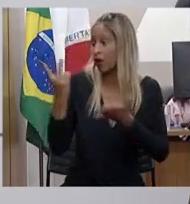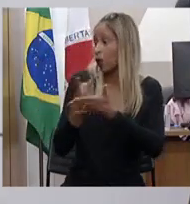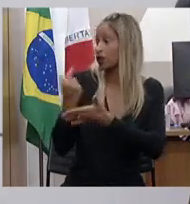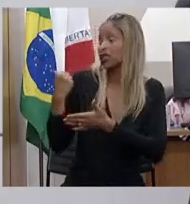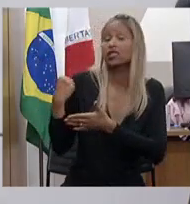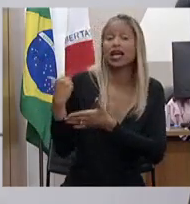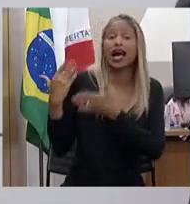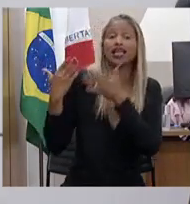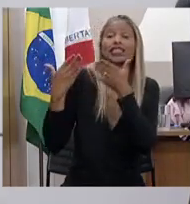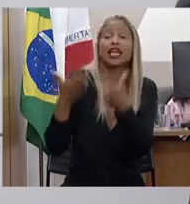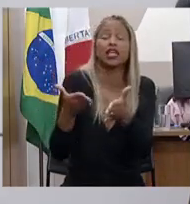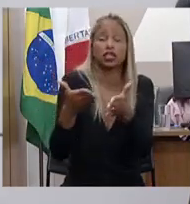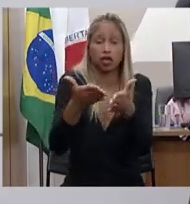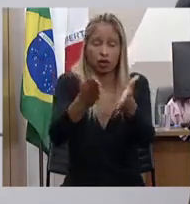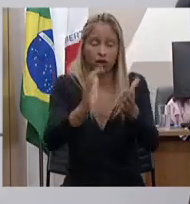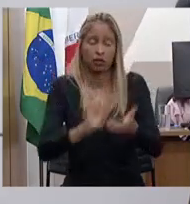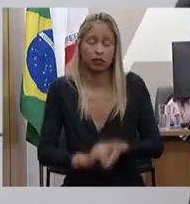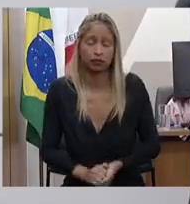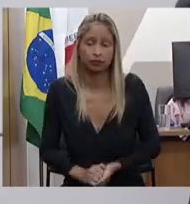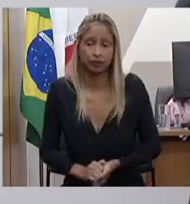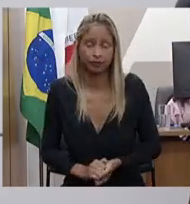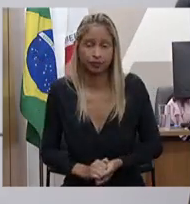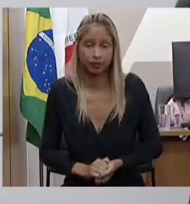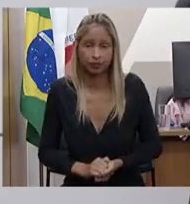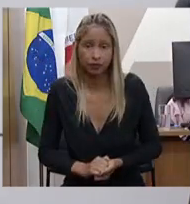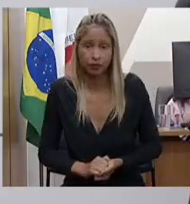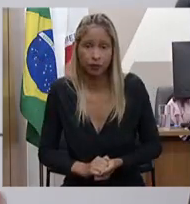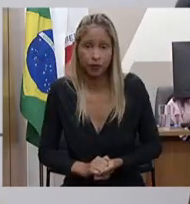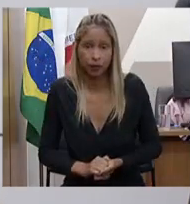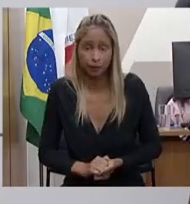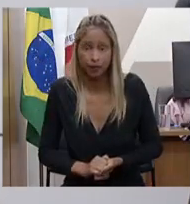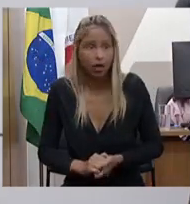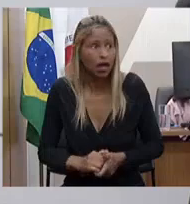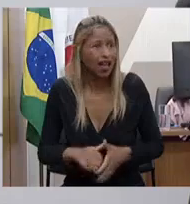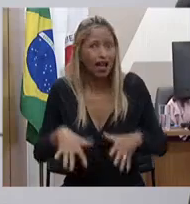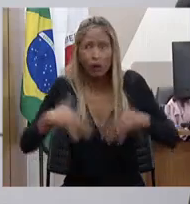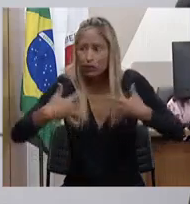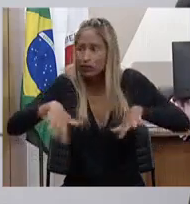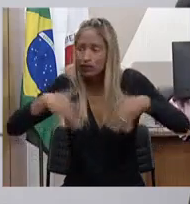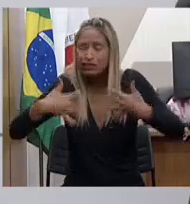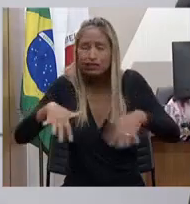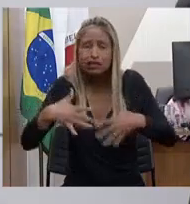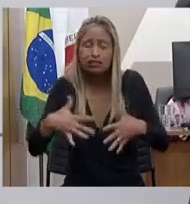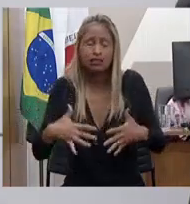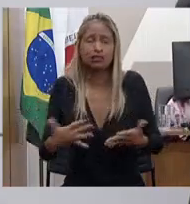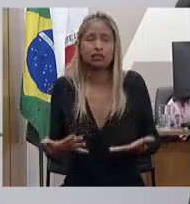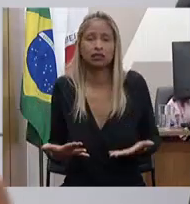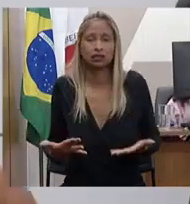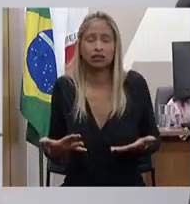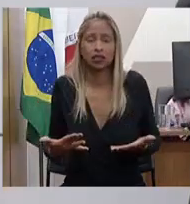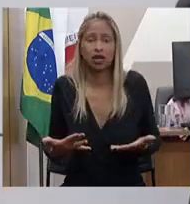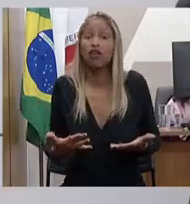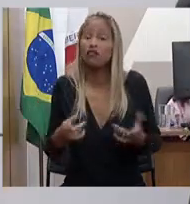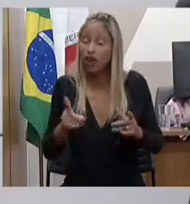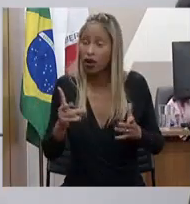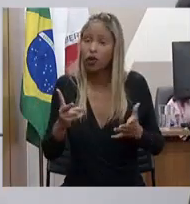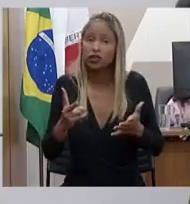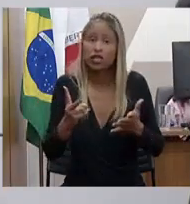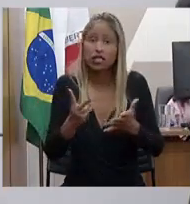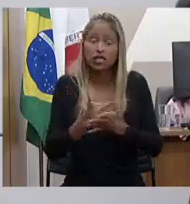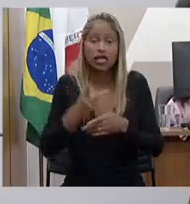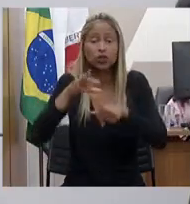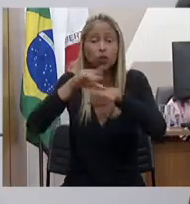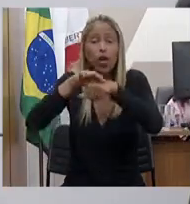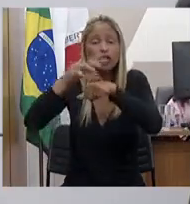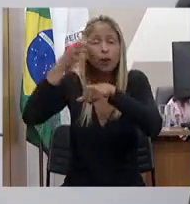com a vida dele até chegar o destino então assim é um estresse grande criado e vai ter uma vai ter uma epidemia de adoecimento